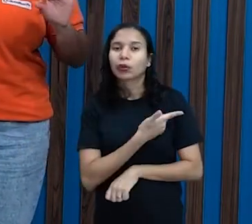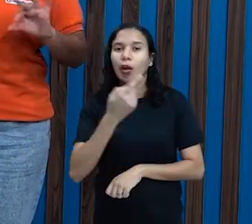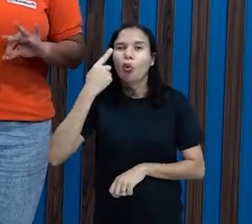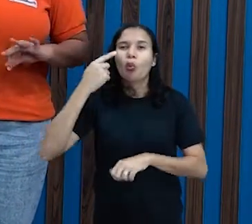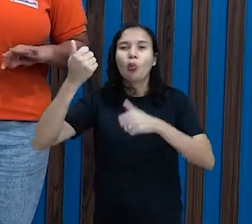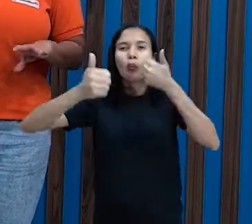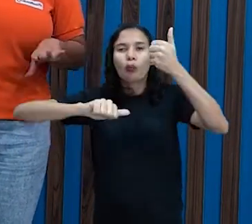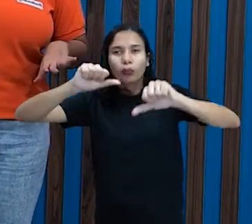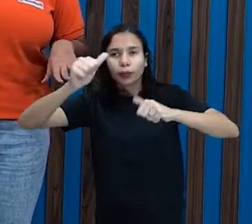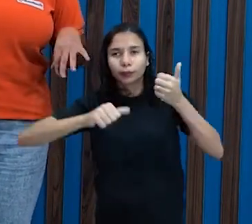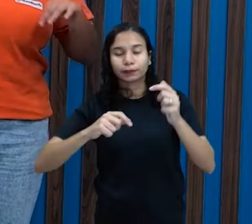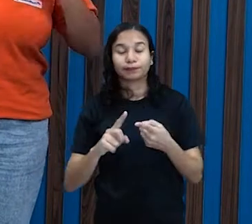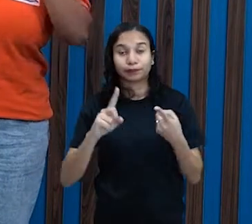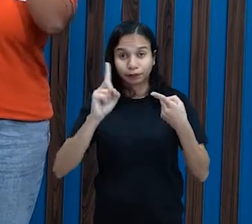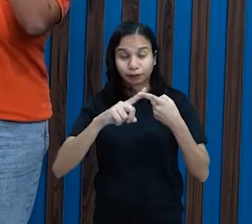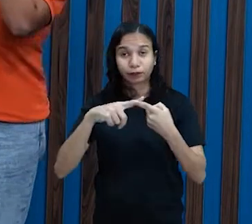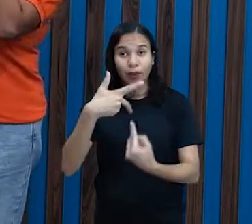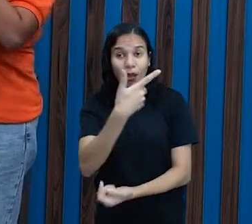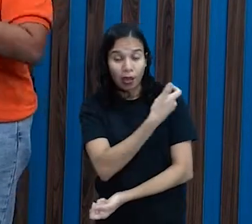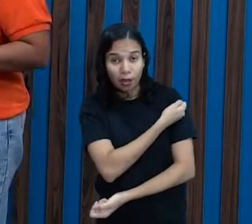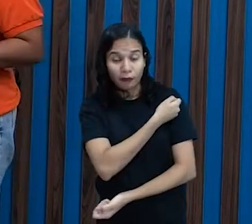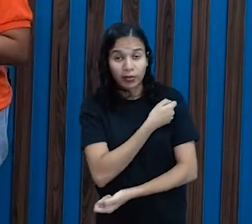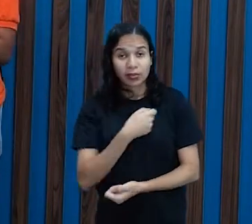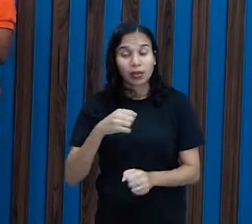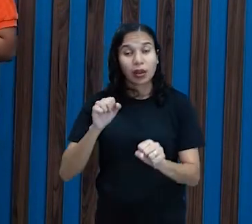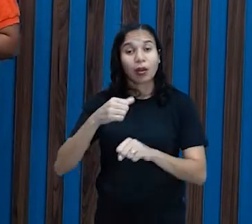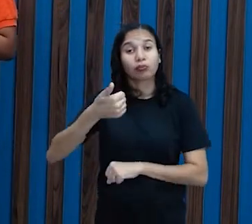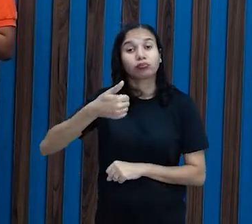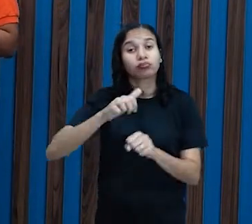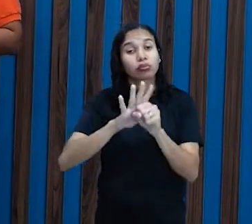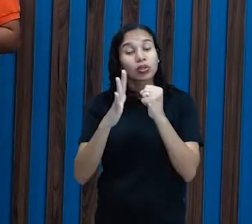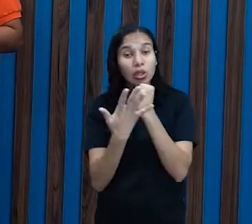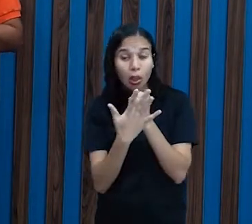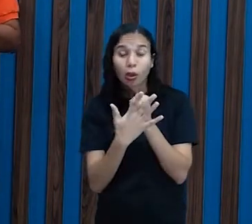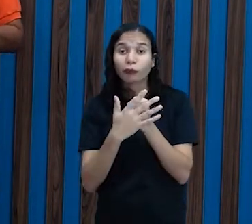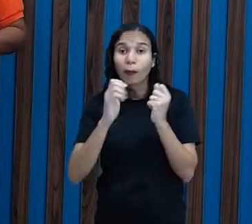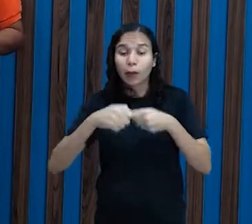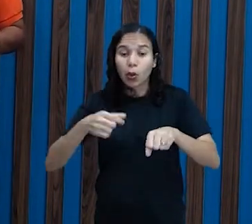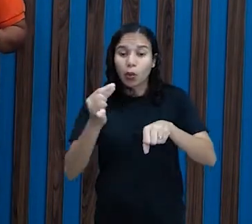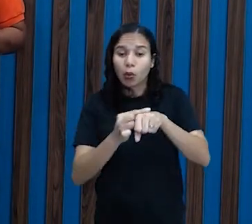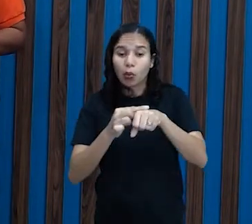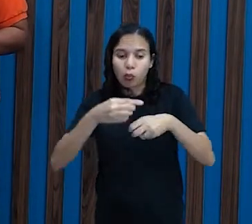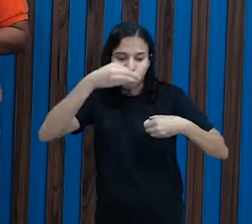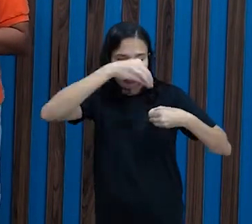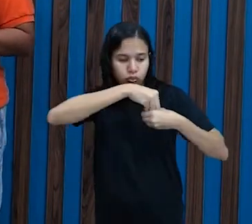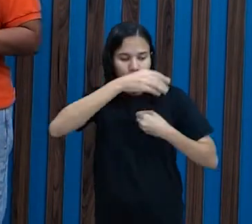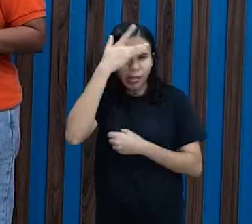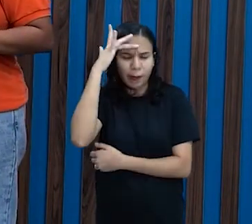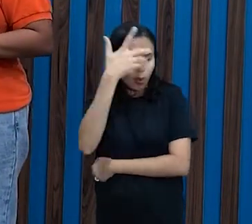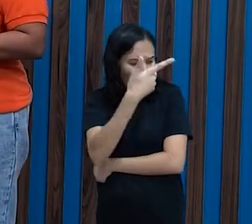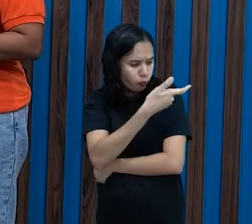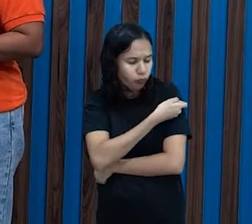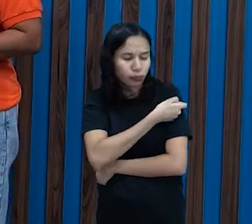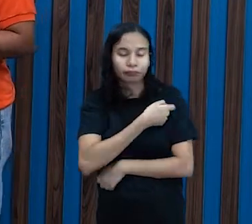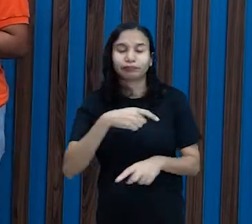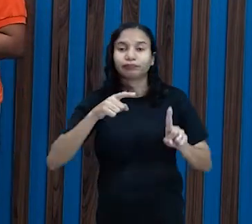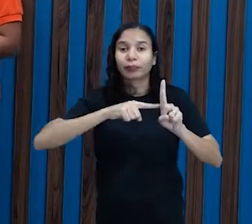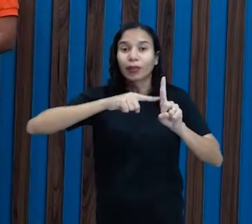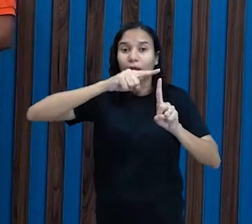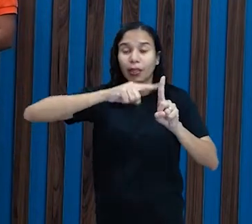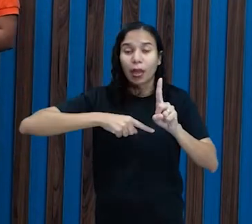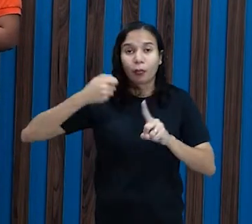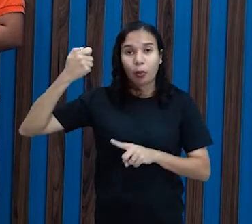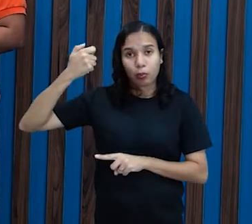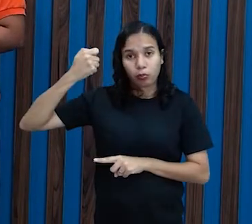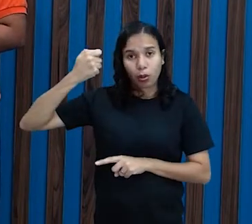Ó. Vacina contra Covid-19, pode inserir um microchip no corpo do vacinado, termômetros